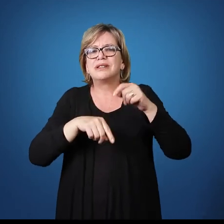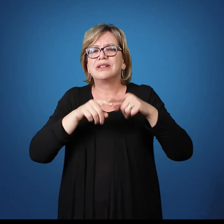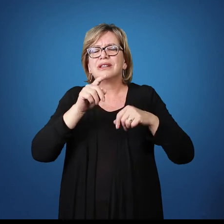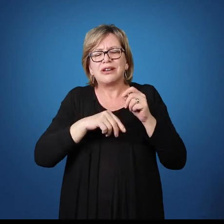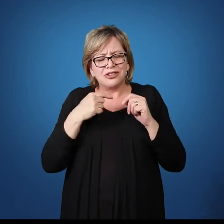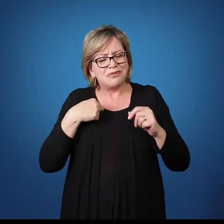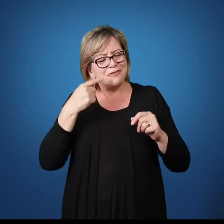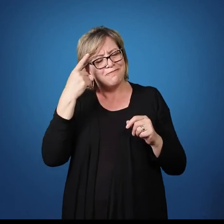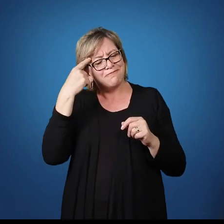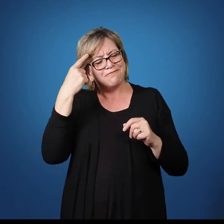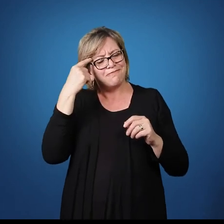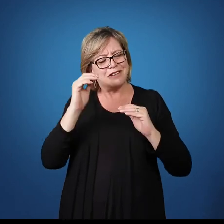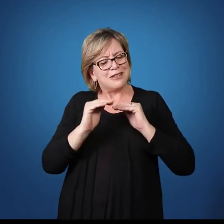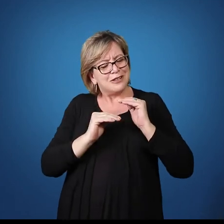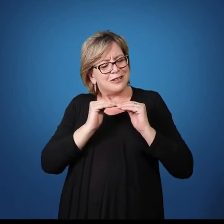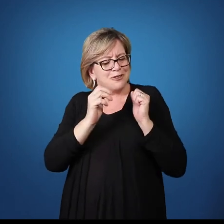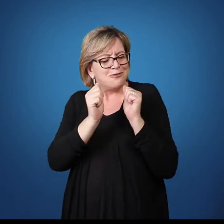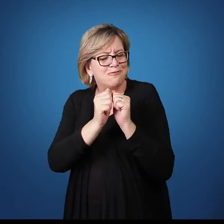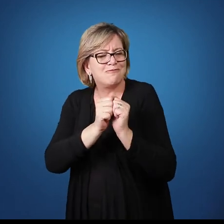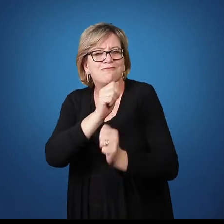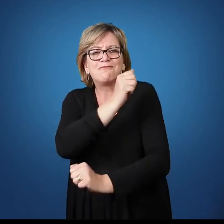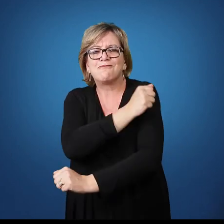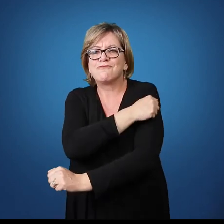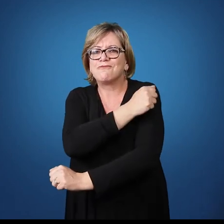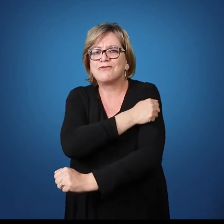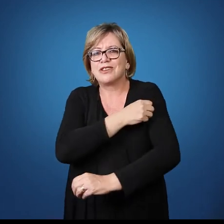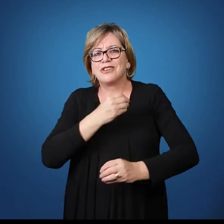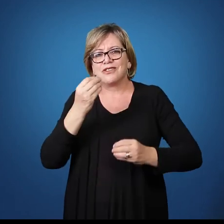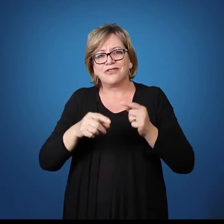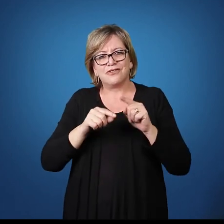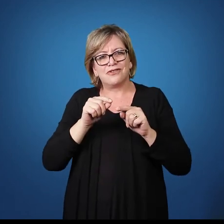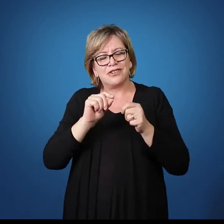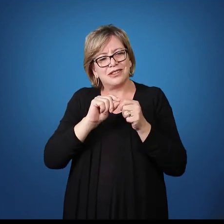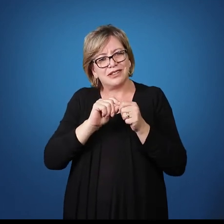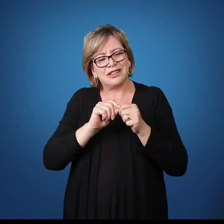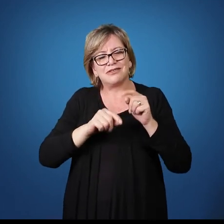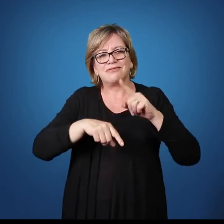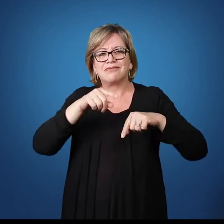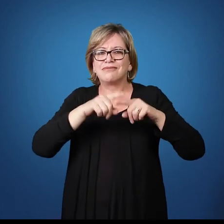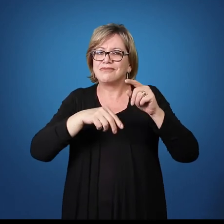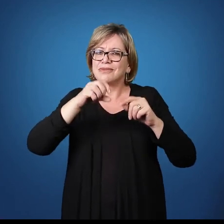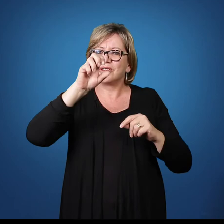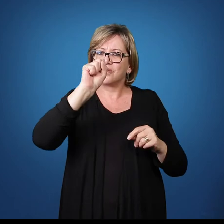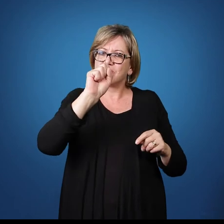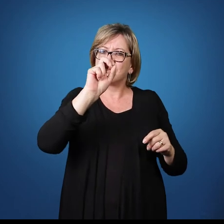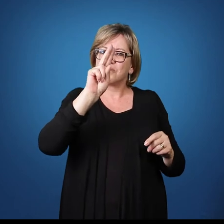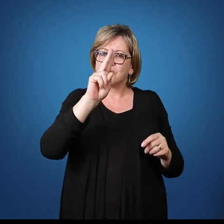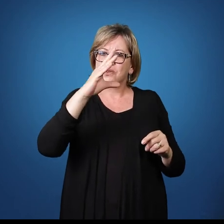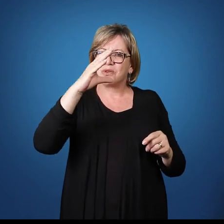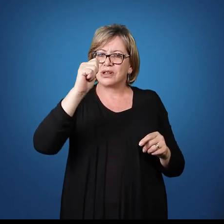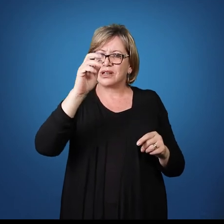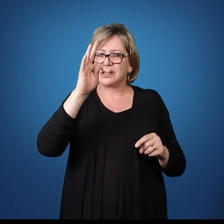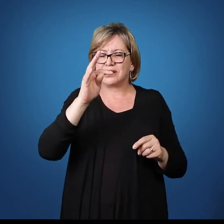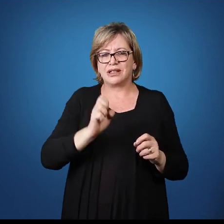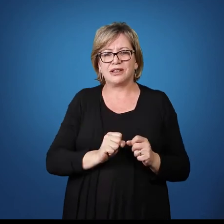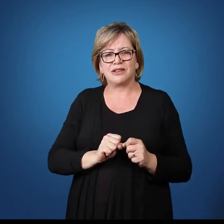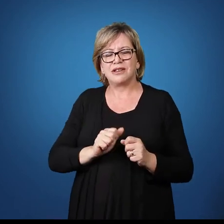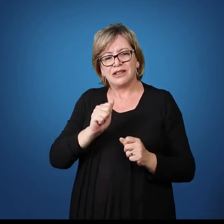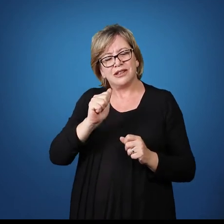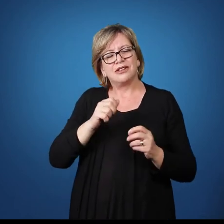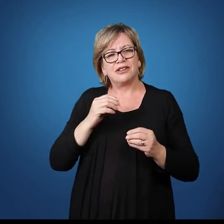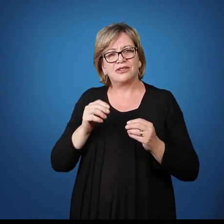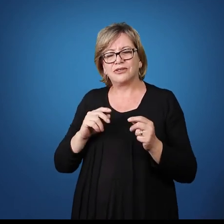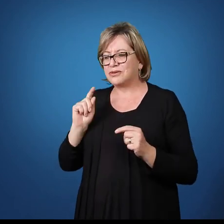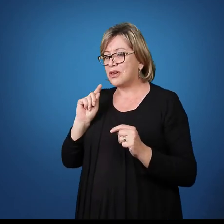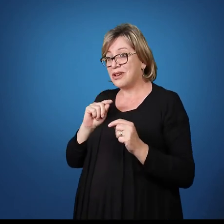pode desenvolver com os próprios alunos, trazendo materiais de sucata para a escola. Então, com a fala da professora, nós